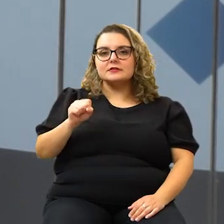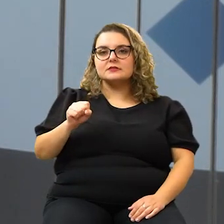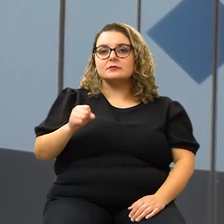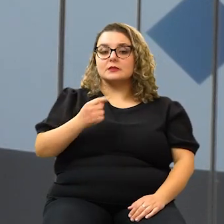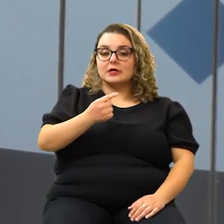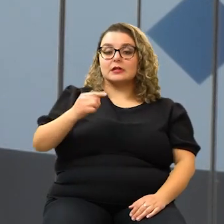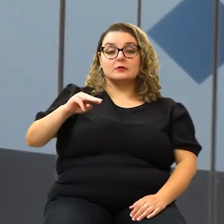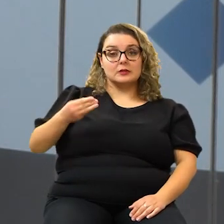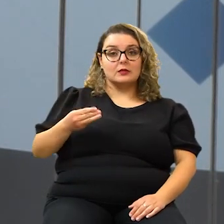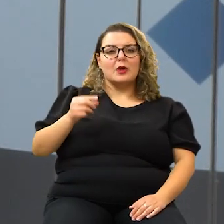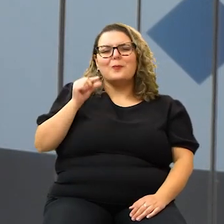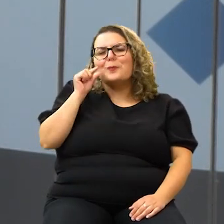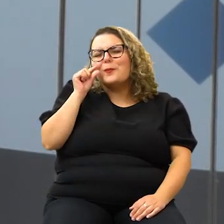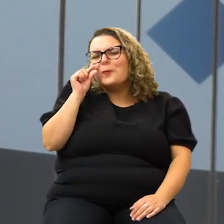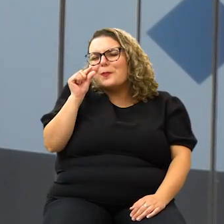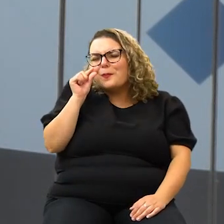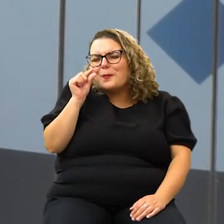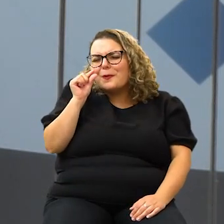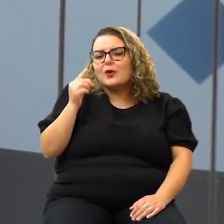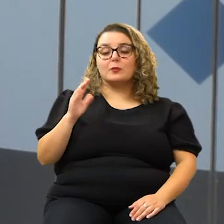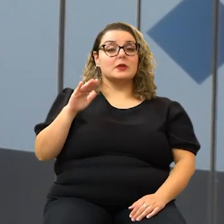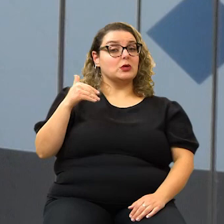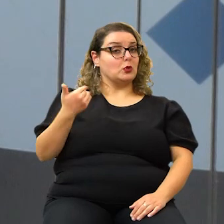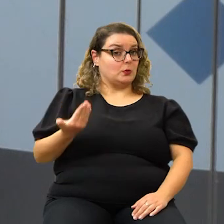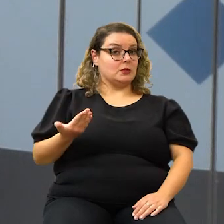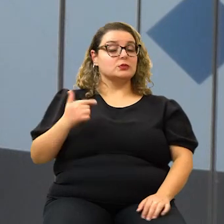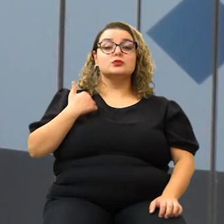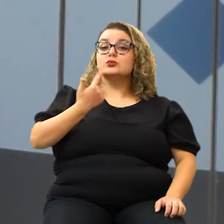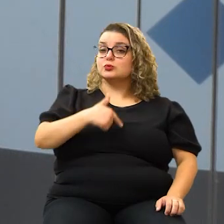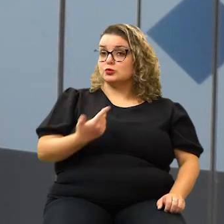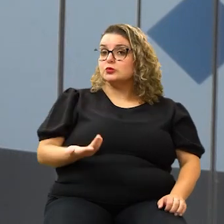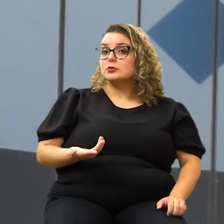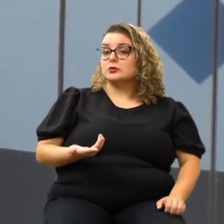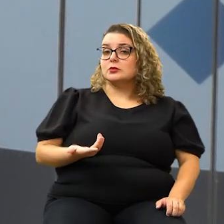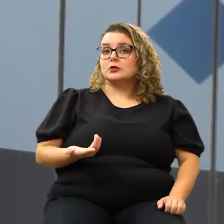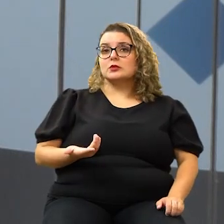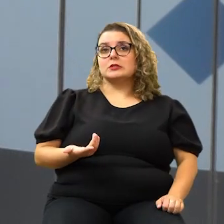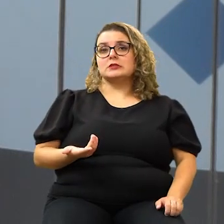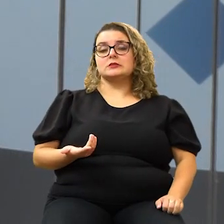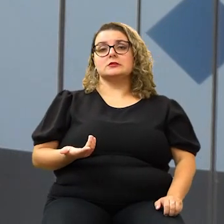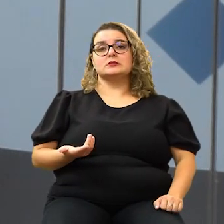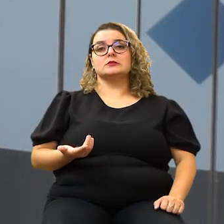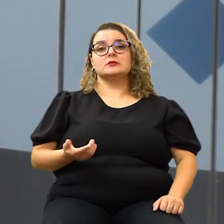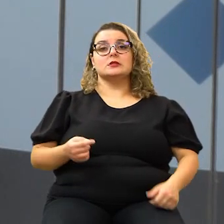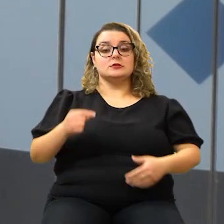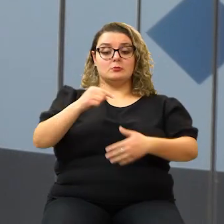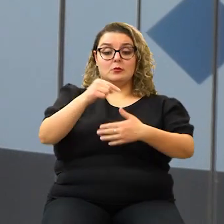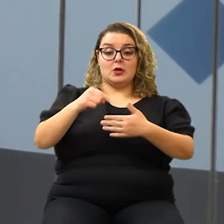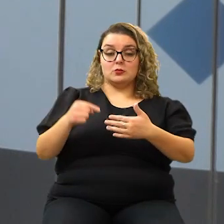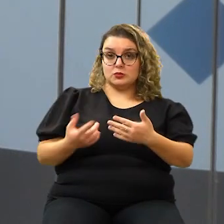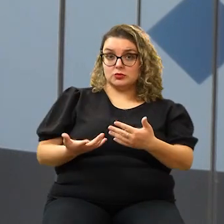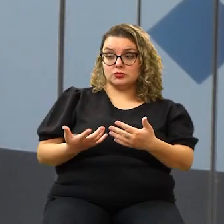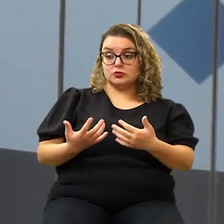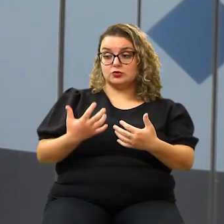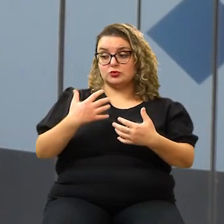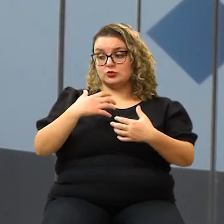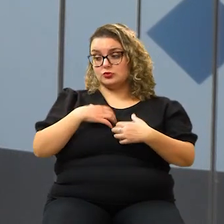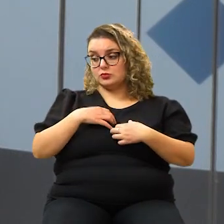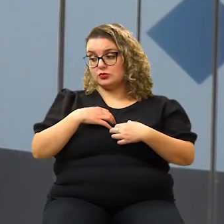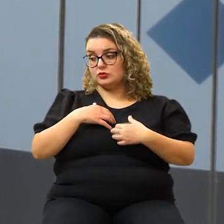pouquinho. Mas, quando a gente coloca esses elementos de uma